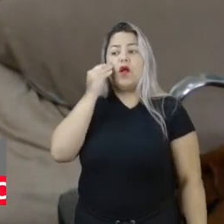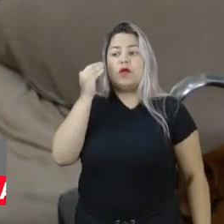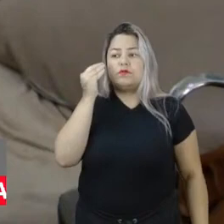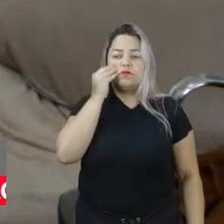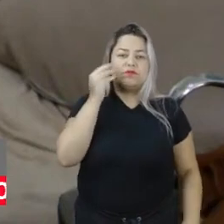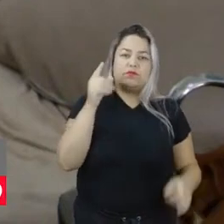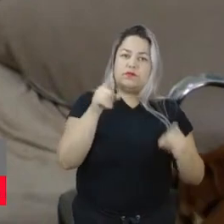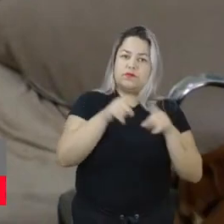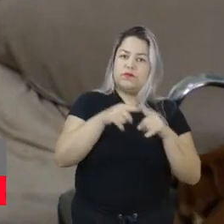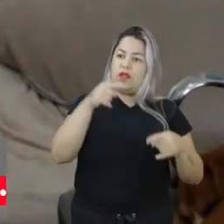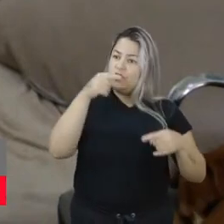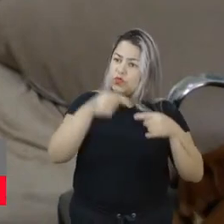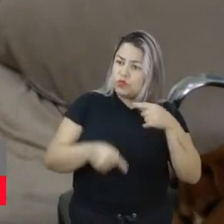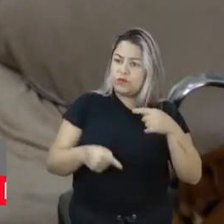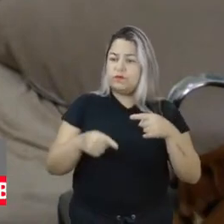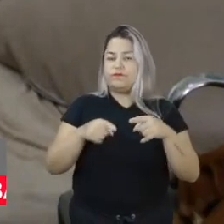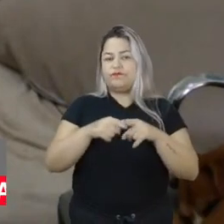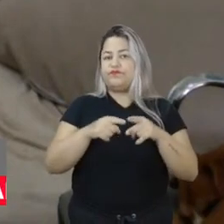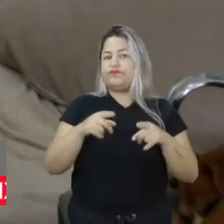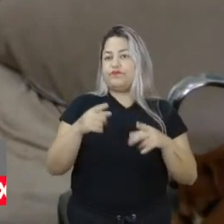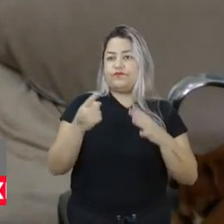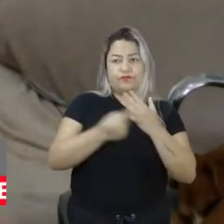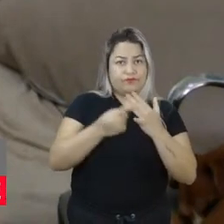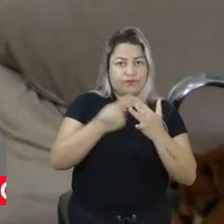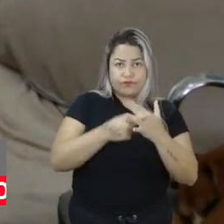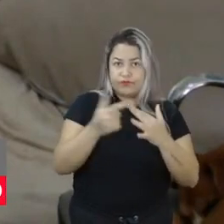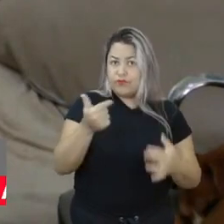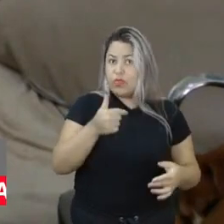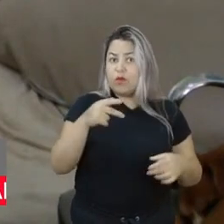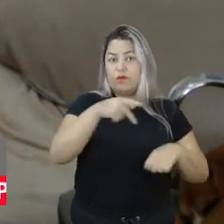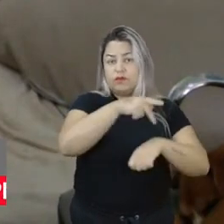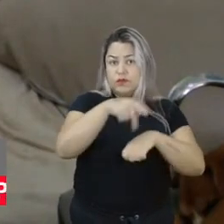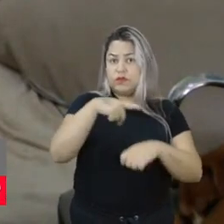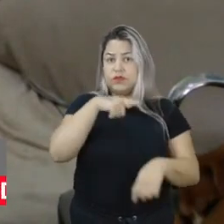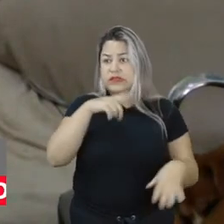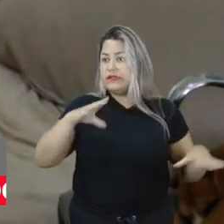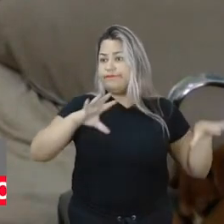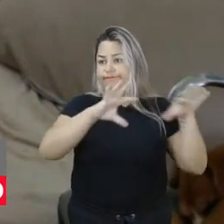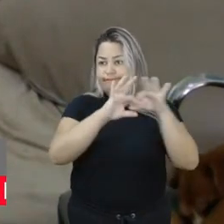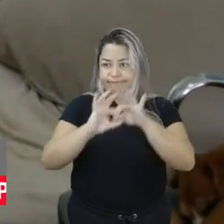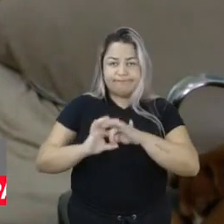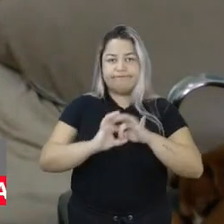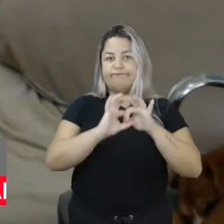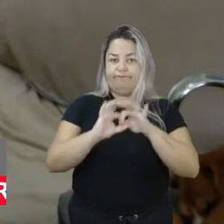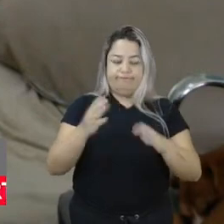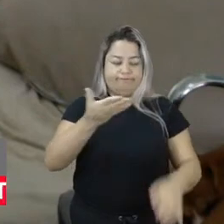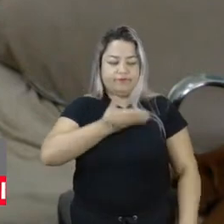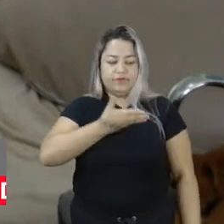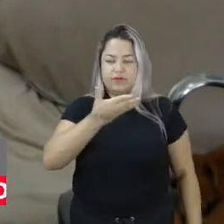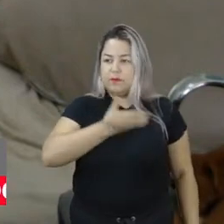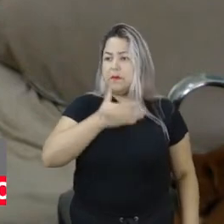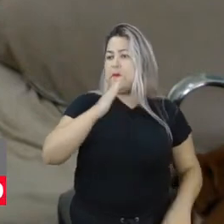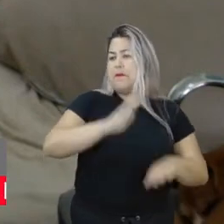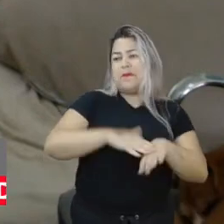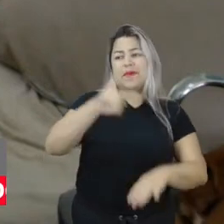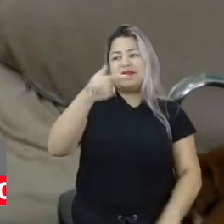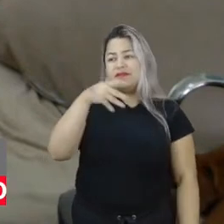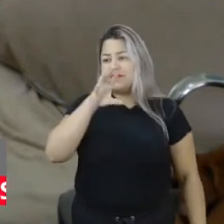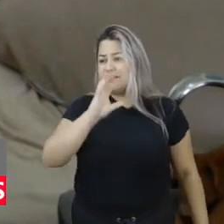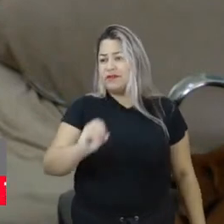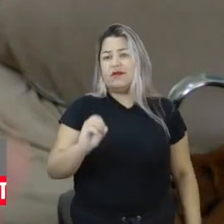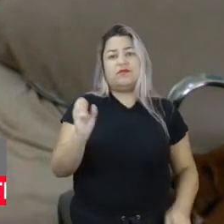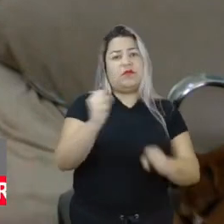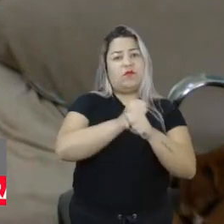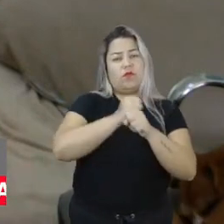causar discórdia entre dois países que têm laços de amizade que duram décadas, isso, mais de 70 anos de laços de